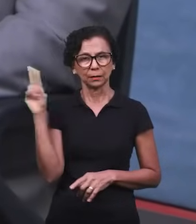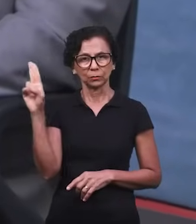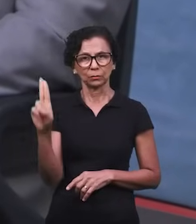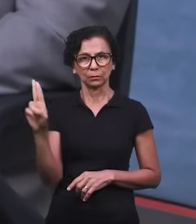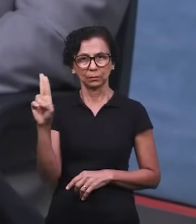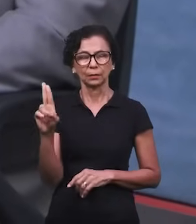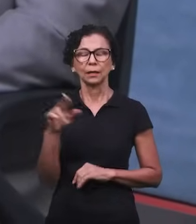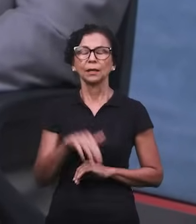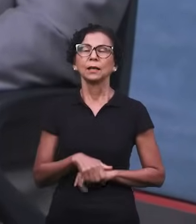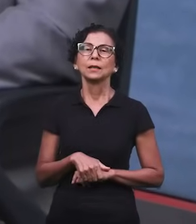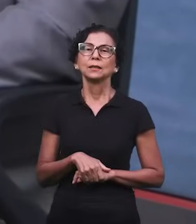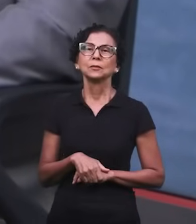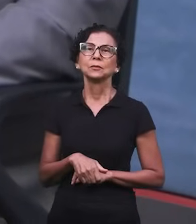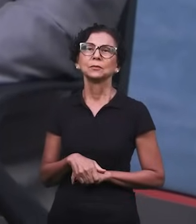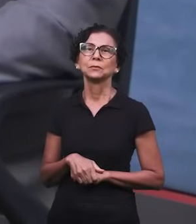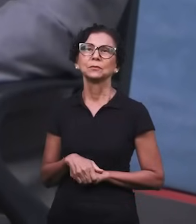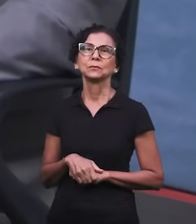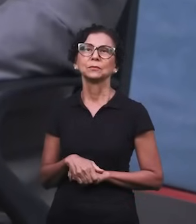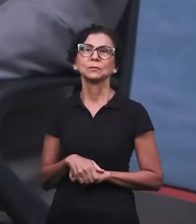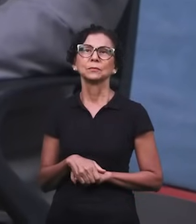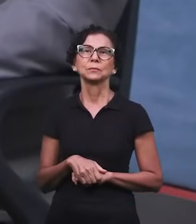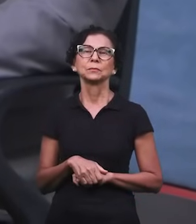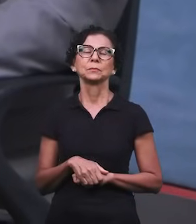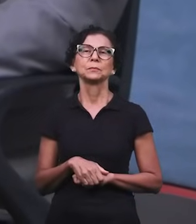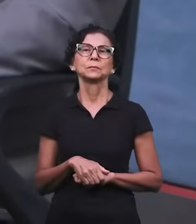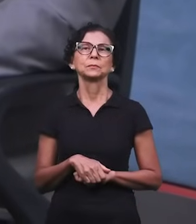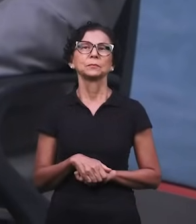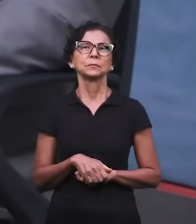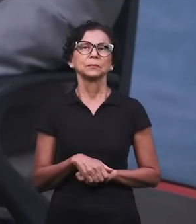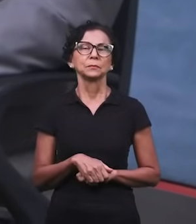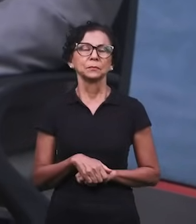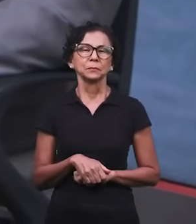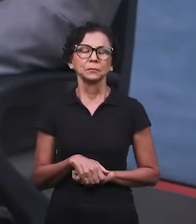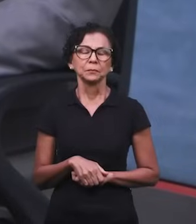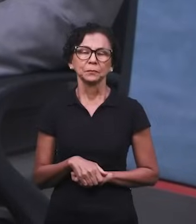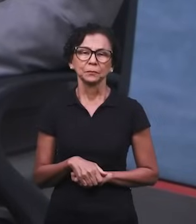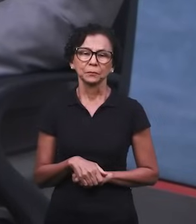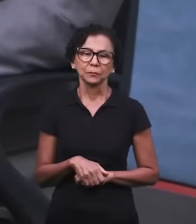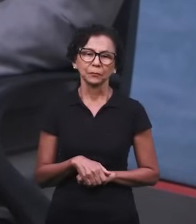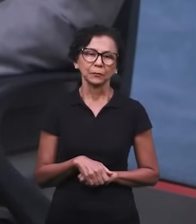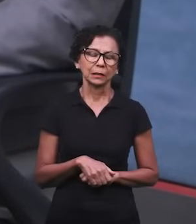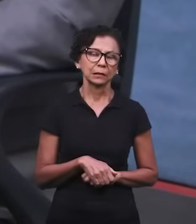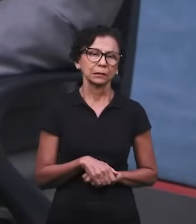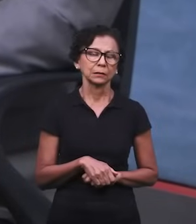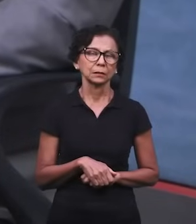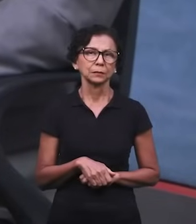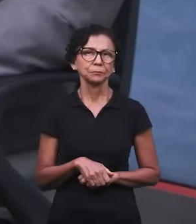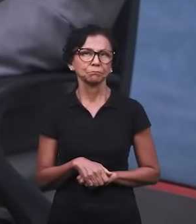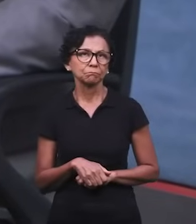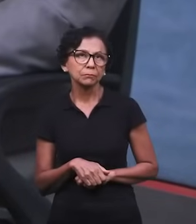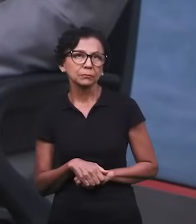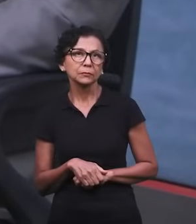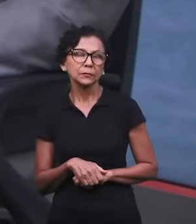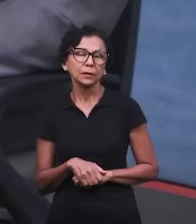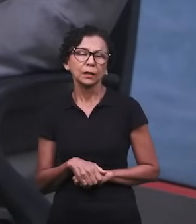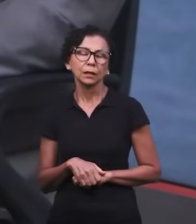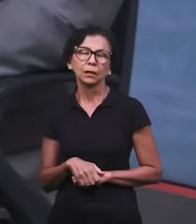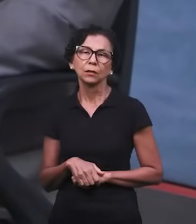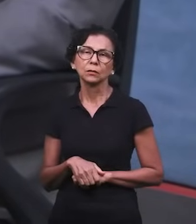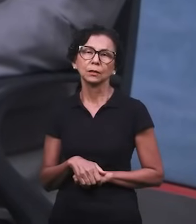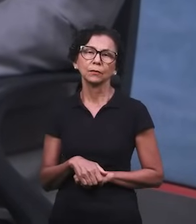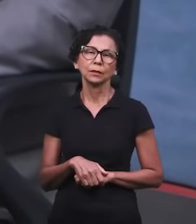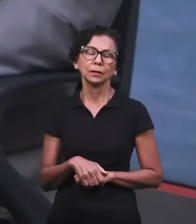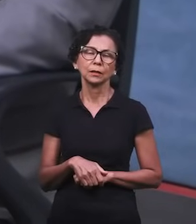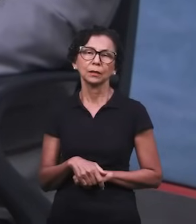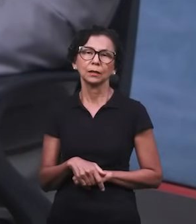universitária, né? Que isso funcionou na minha vida, ou seja, refletiu na minha vida por um tempo, enquanto eu morava em